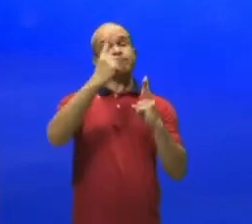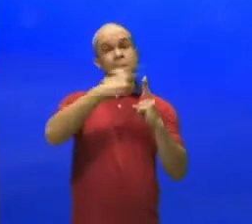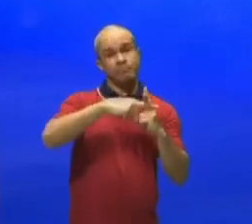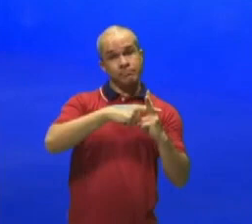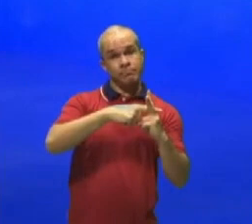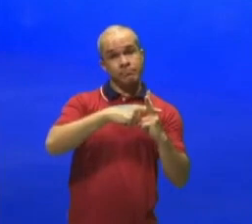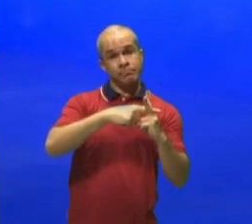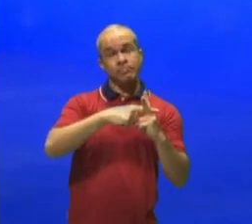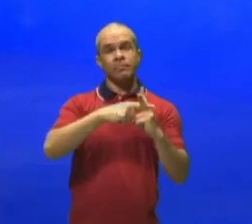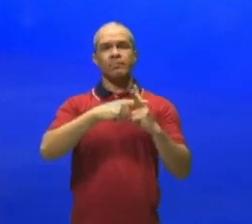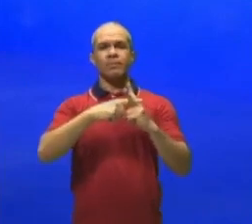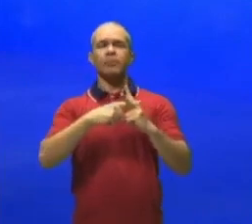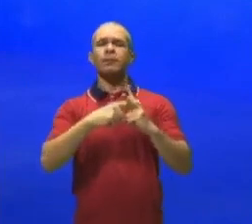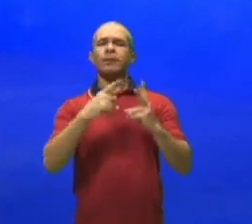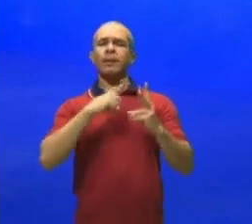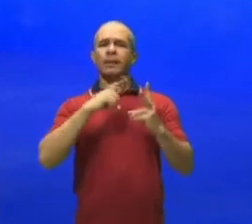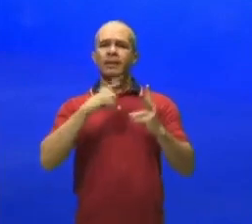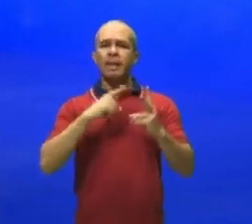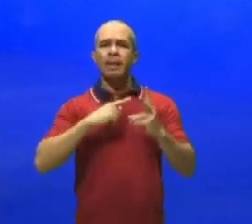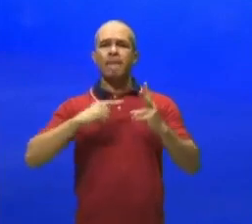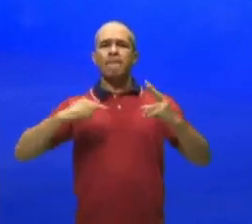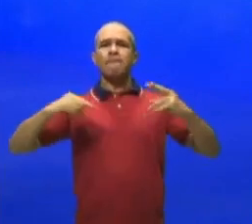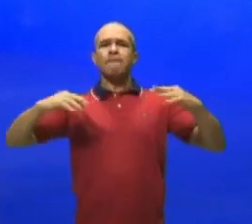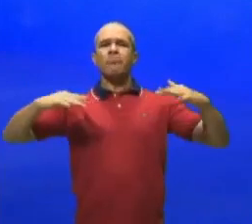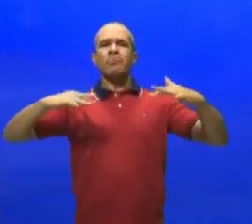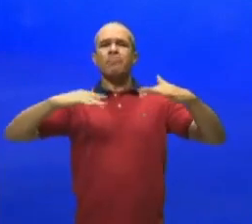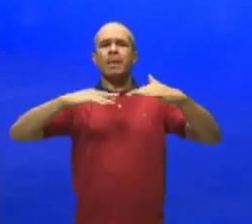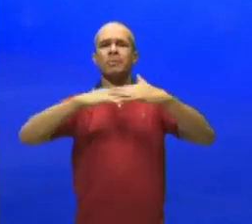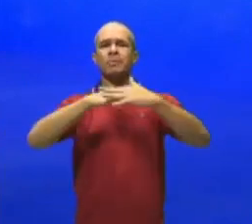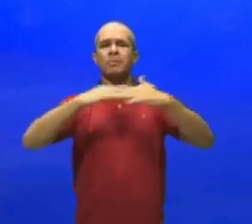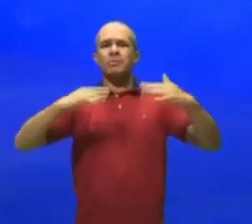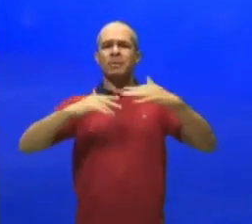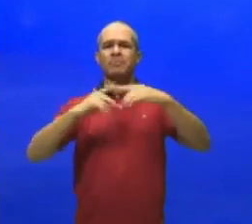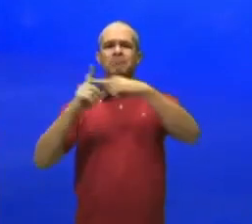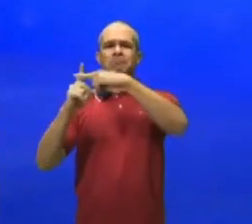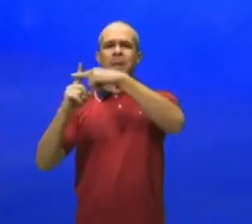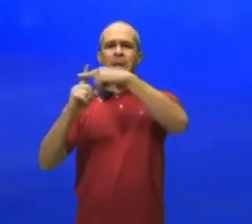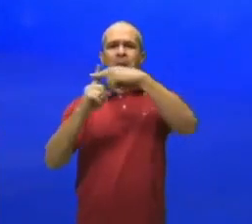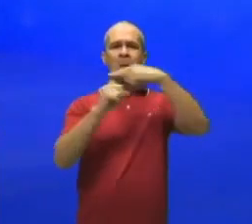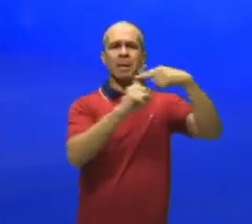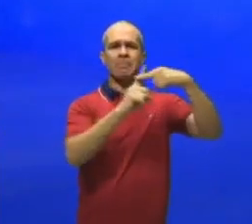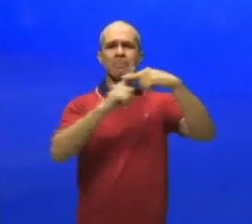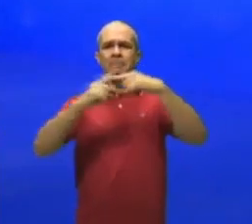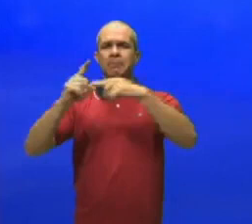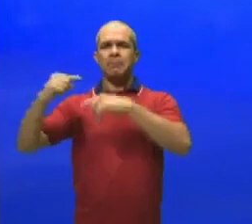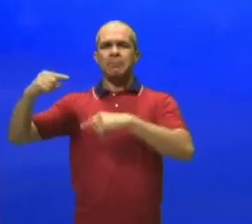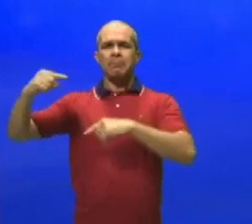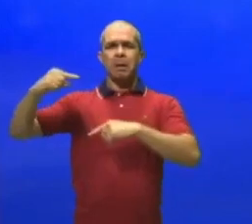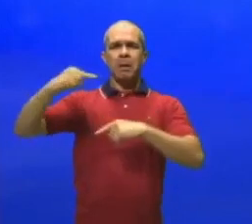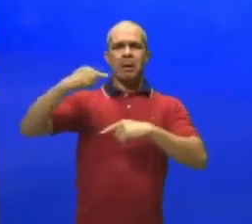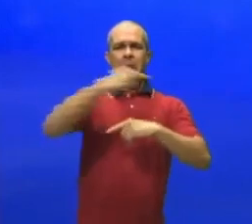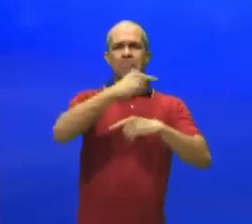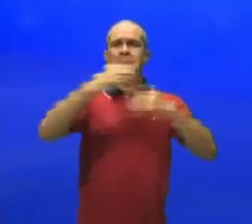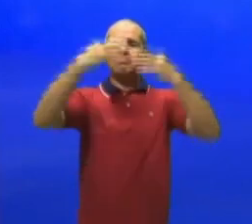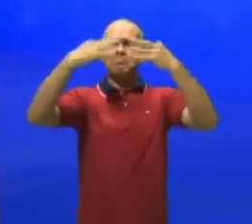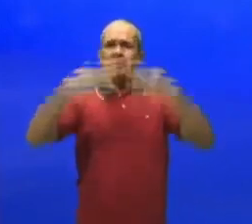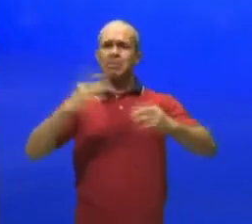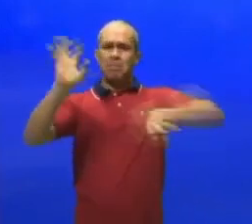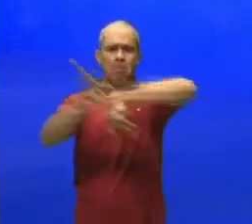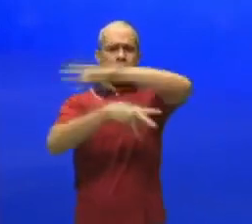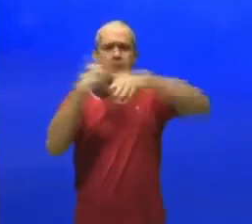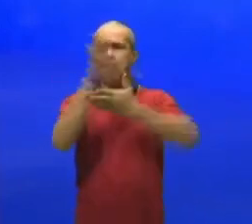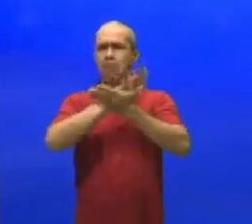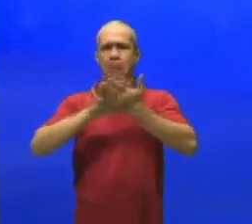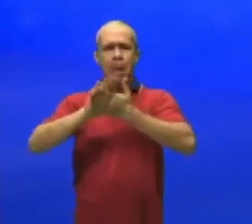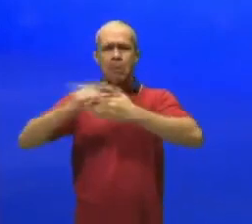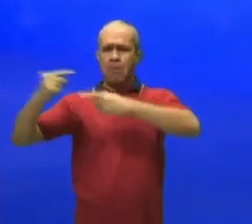meu circuito, eu passo a ter movimento ordenado de elétrons. Então, olha só, esses elétrons passam a se movimentar, mas não é de